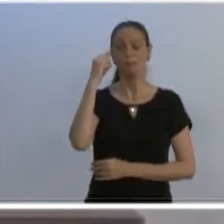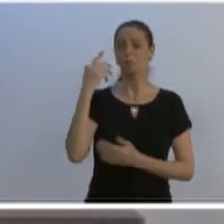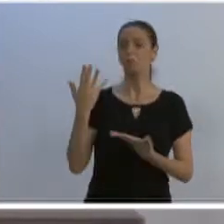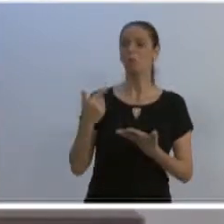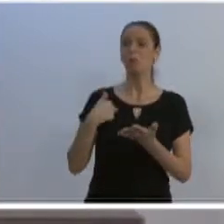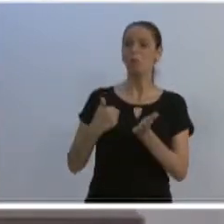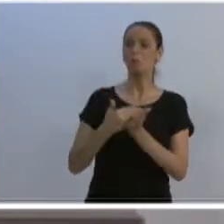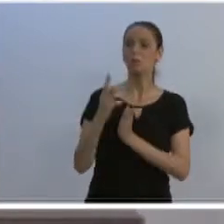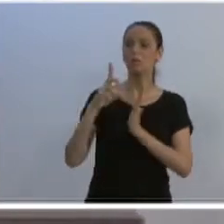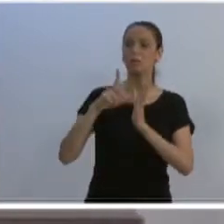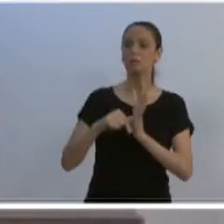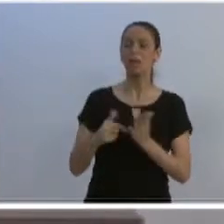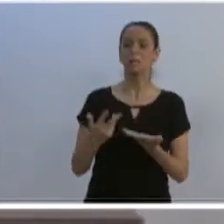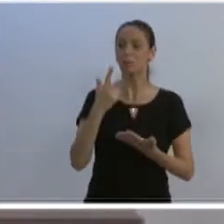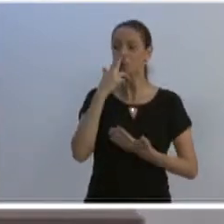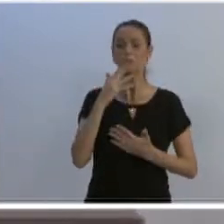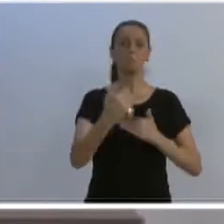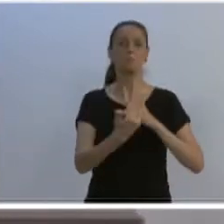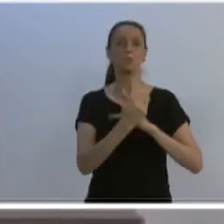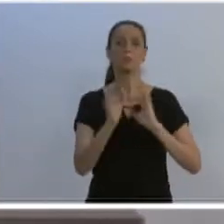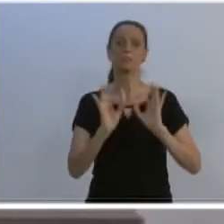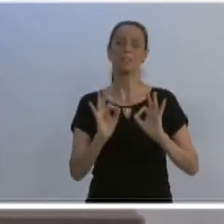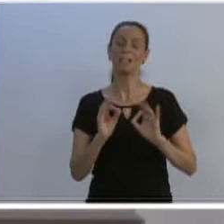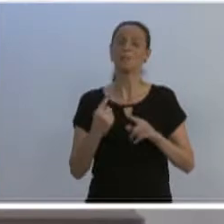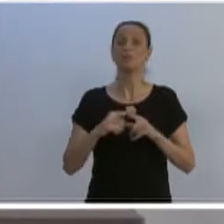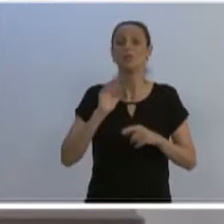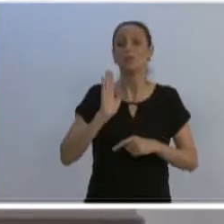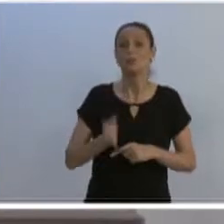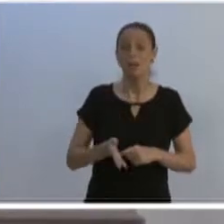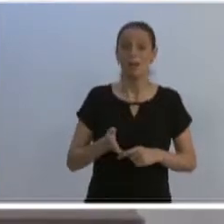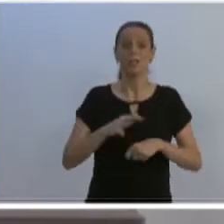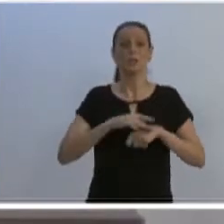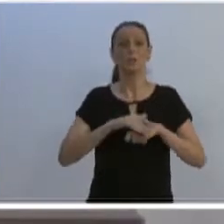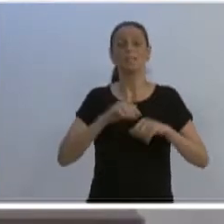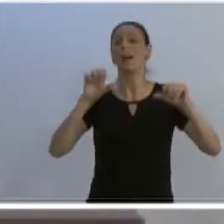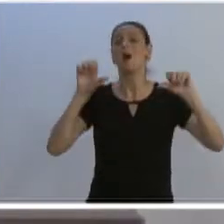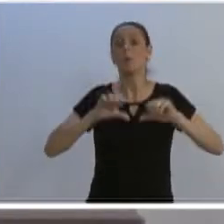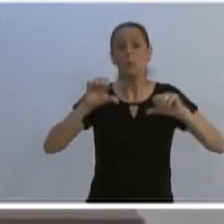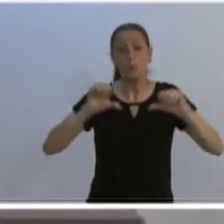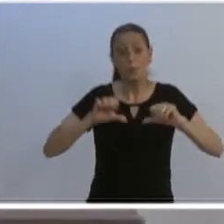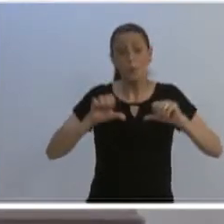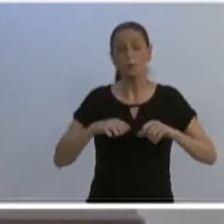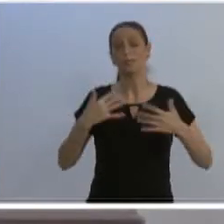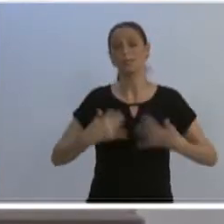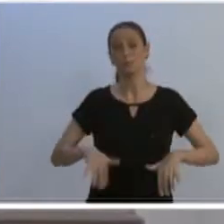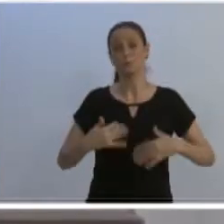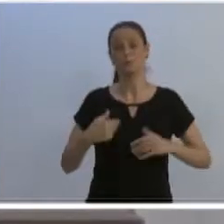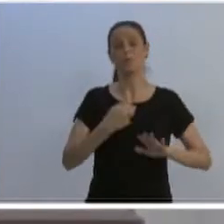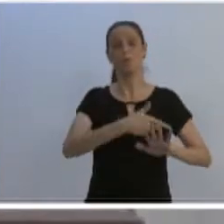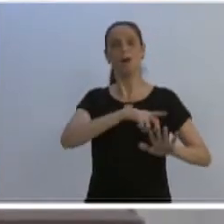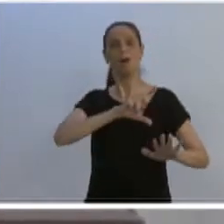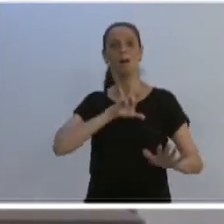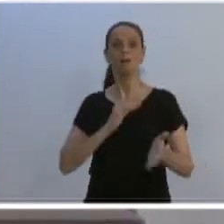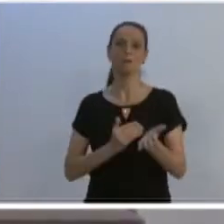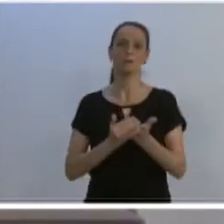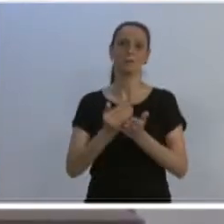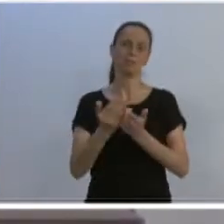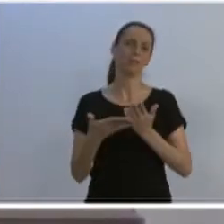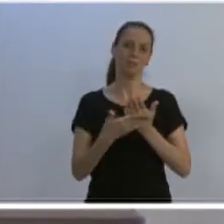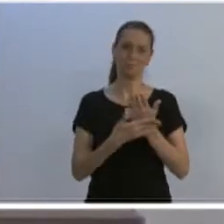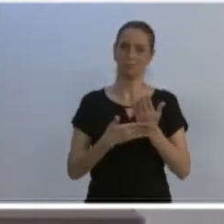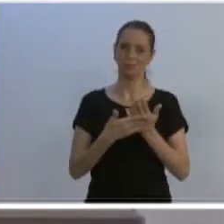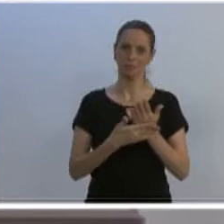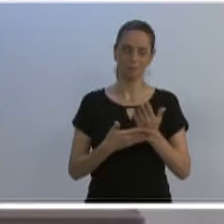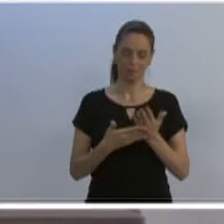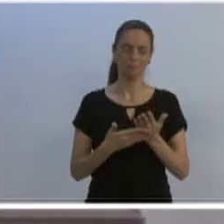num estágio mais avançado da doença. Na realidade, é a falta do início mais precoce da insulinização é